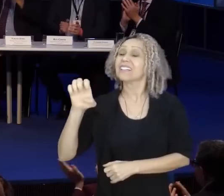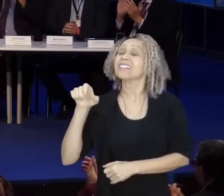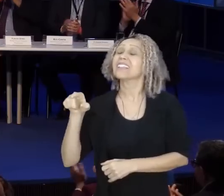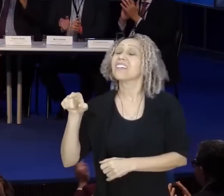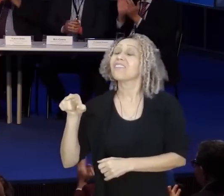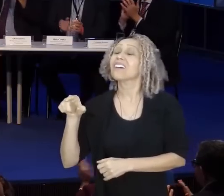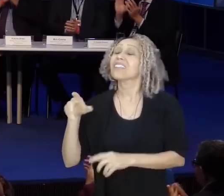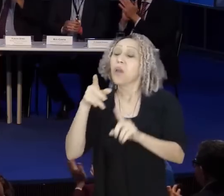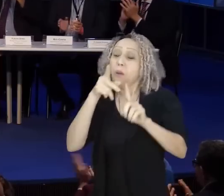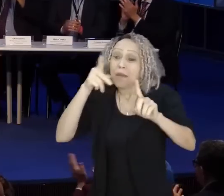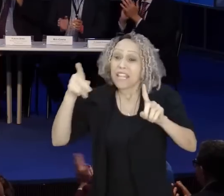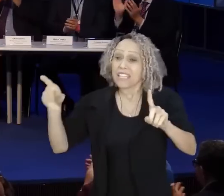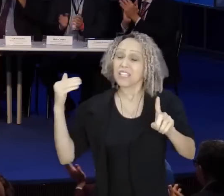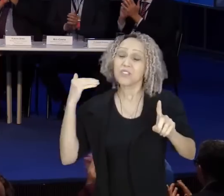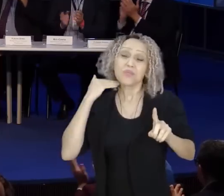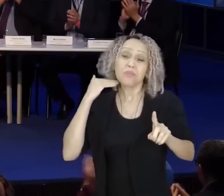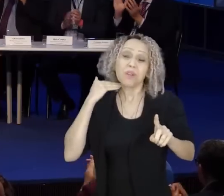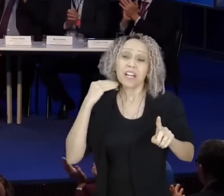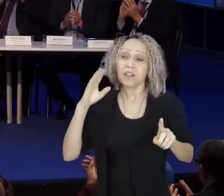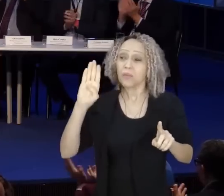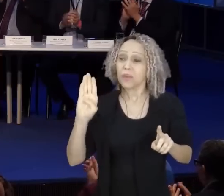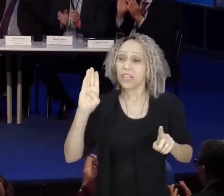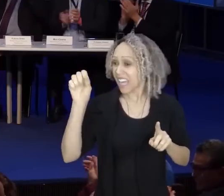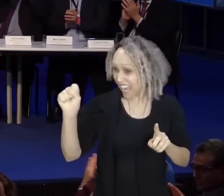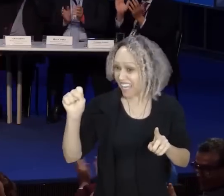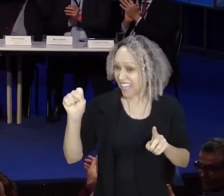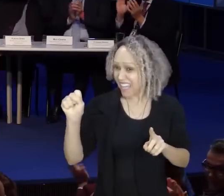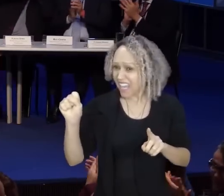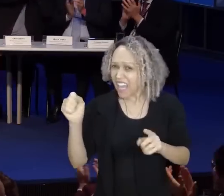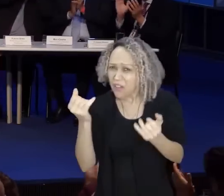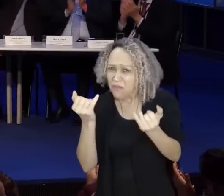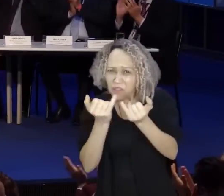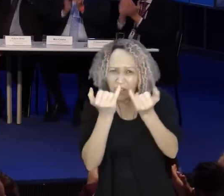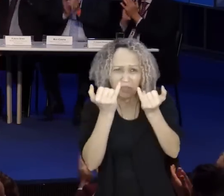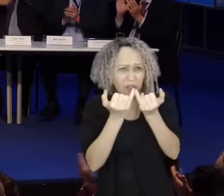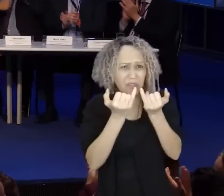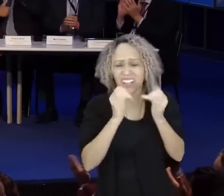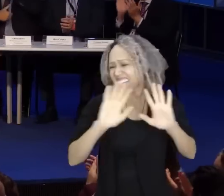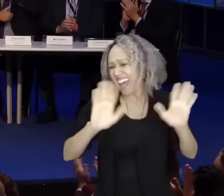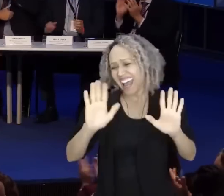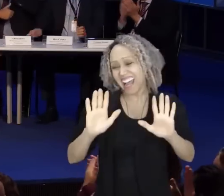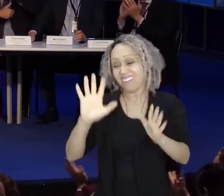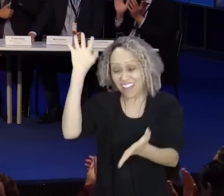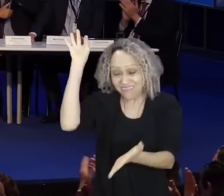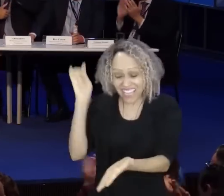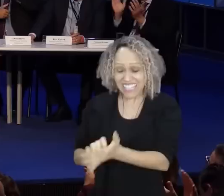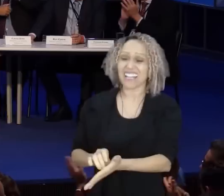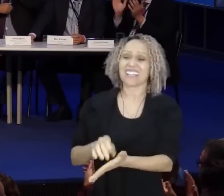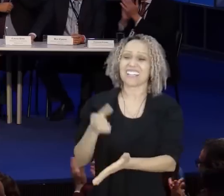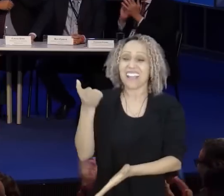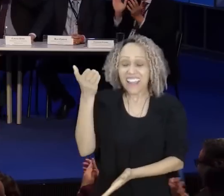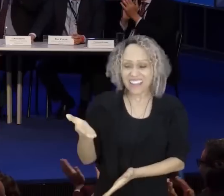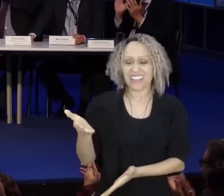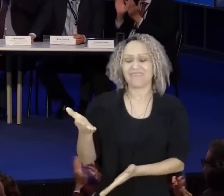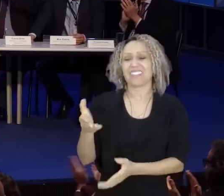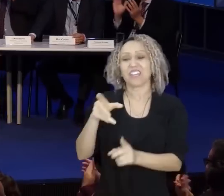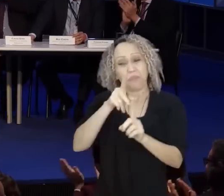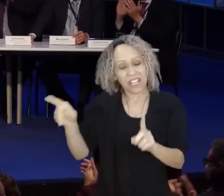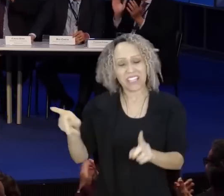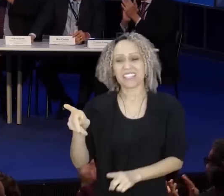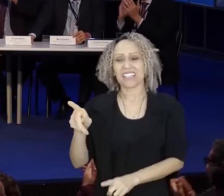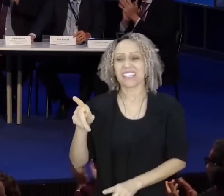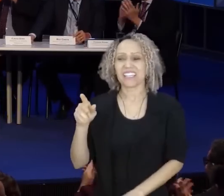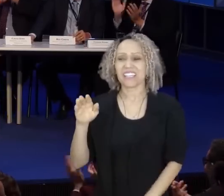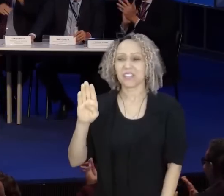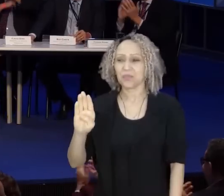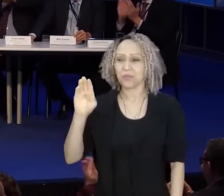estamos precisando de alguém que pense em desenvolvimento, de alguém que pense em reindustrializar esse país, de alguém que